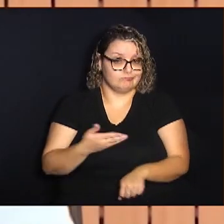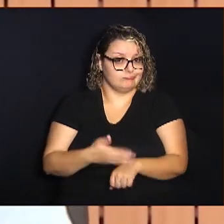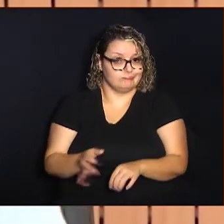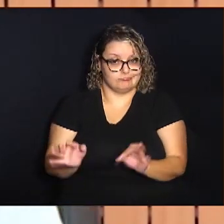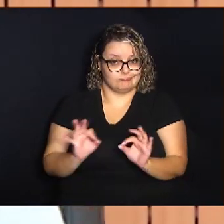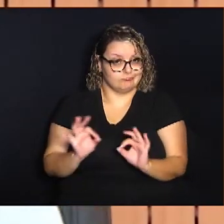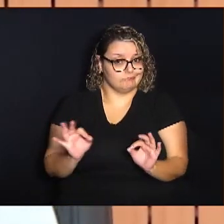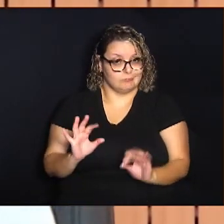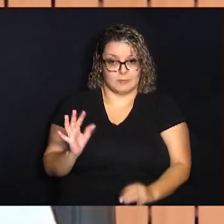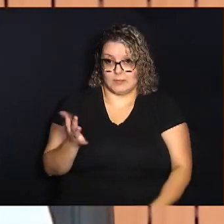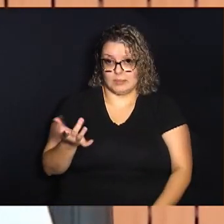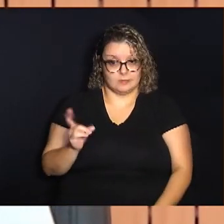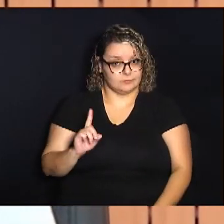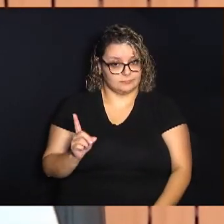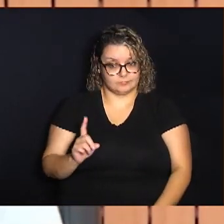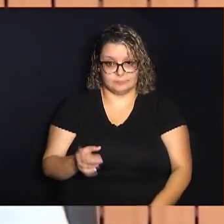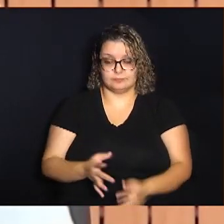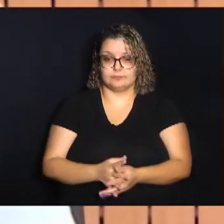não é isso que acontece.